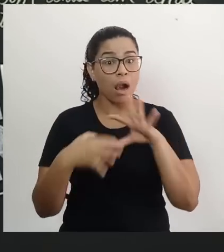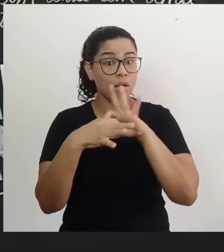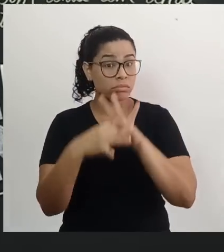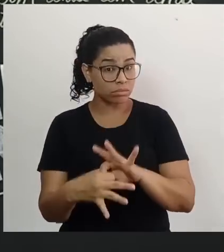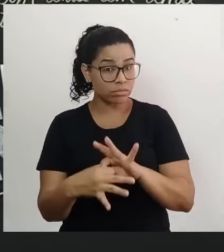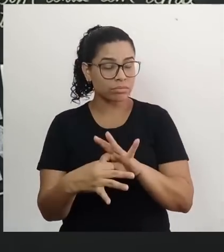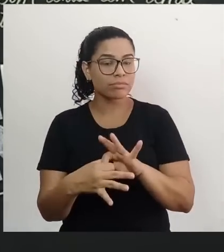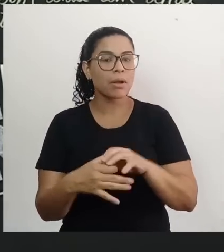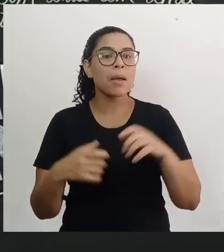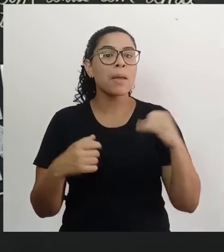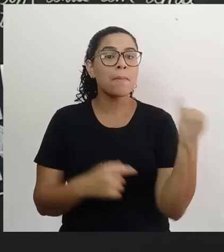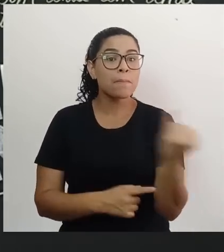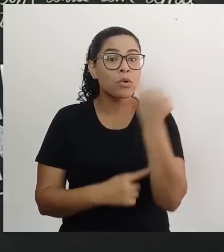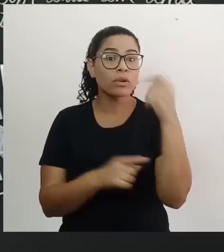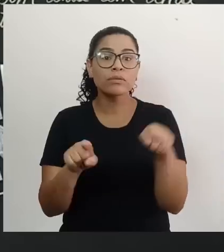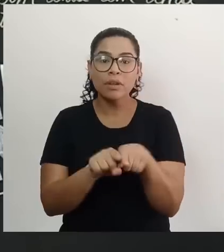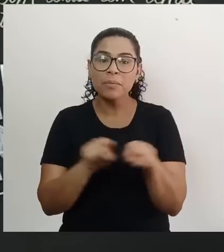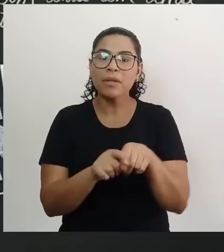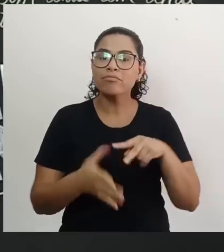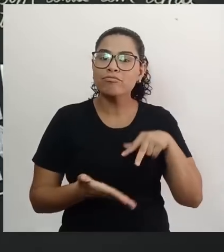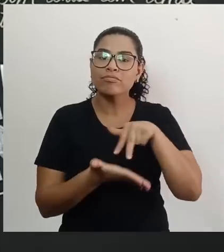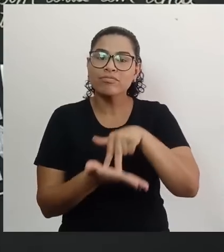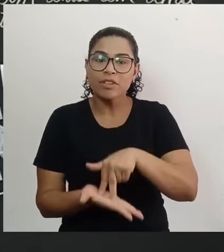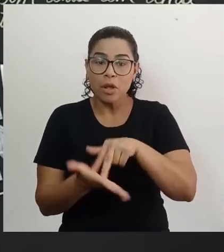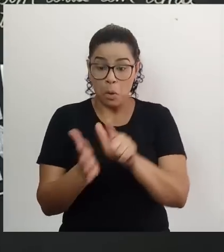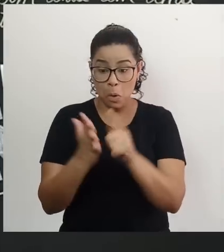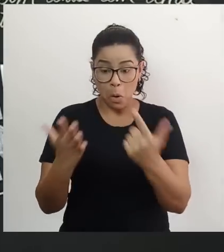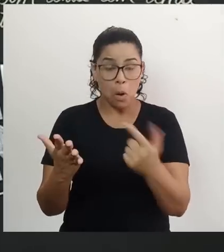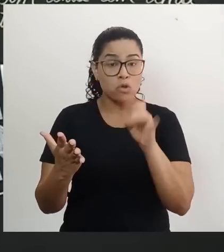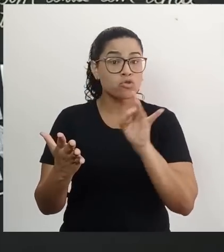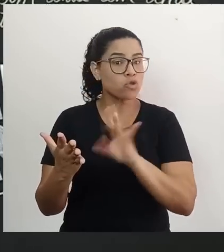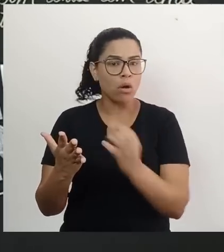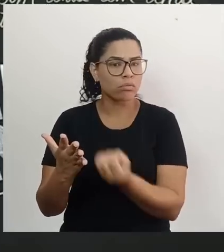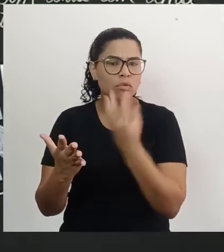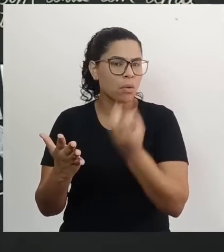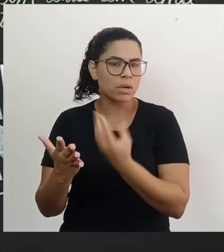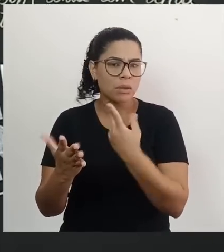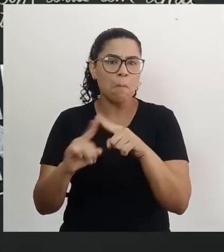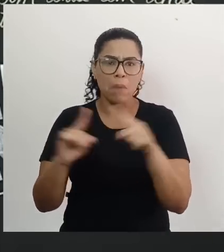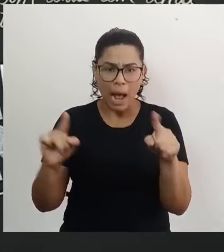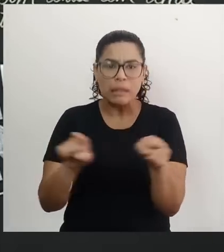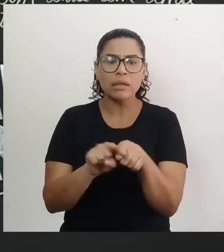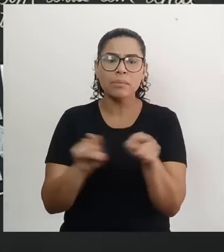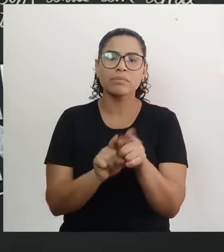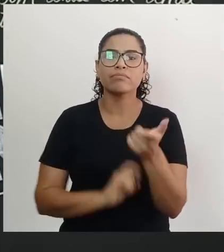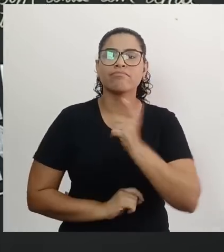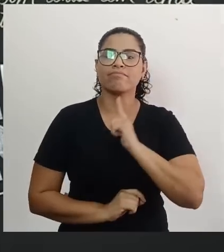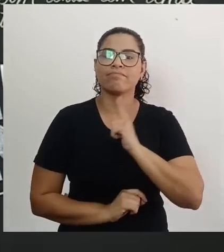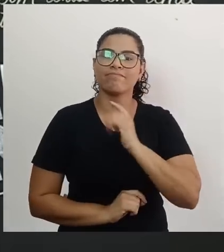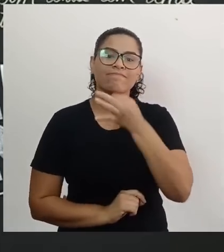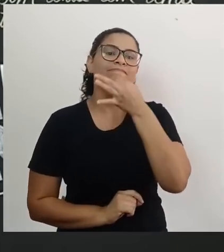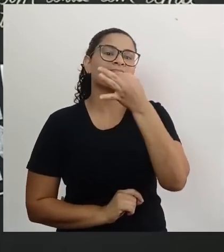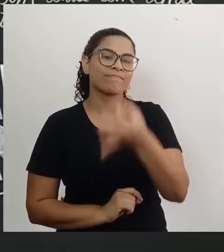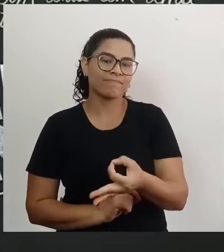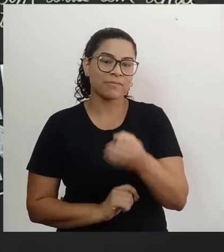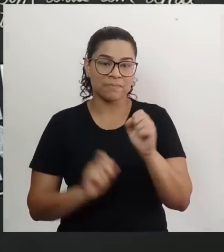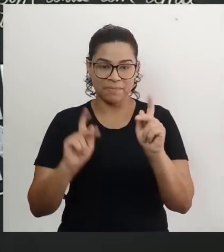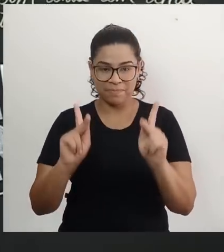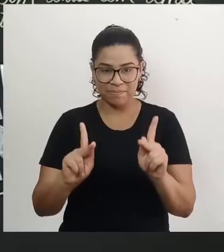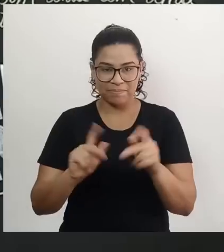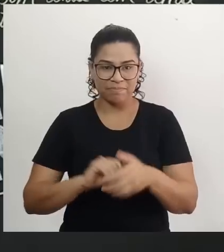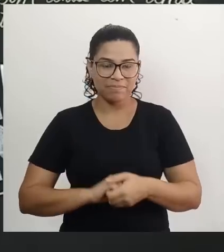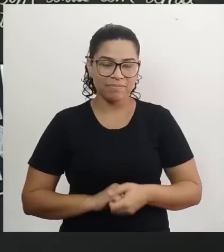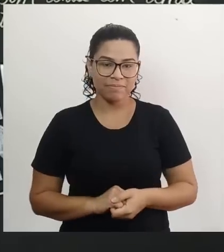importante sim se posicionar, mostrar que o jornal não está ali apenas transmitindo informações sem um posicionamento,